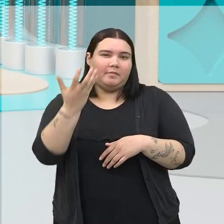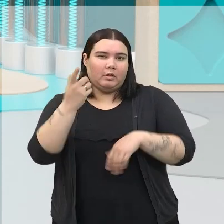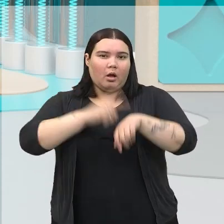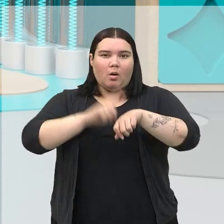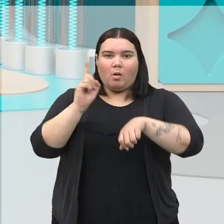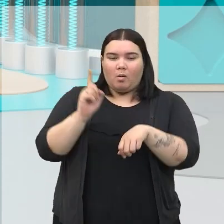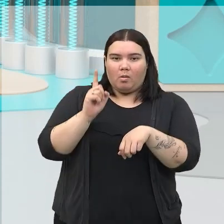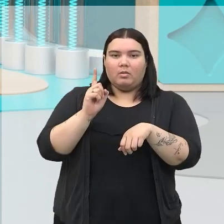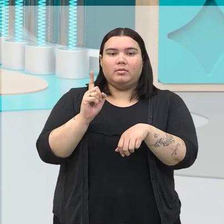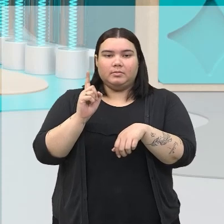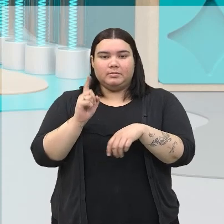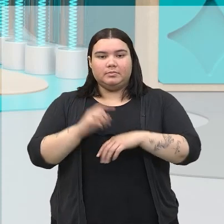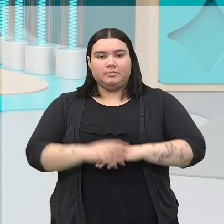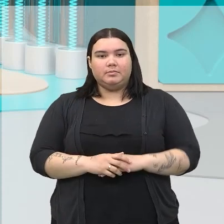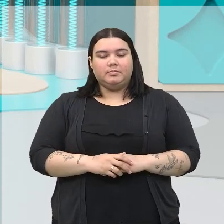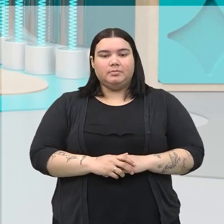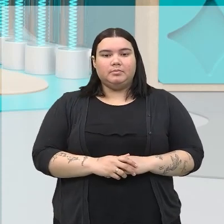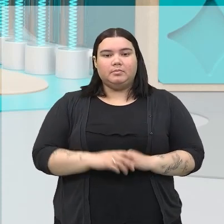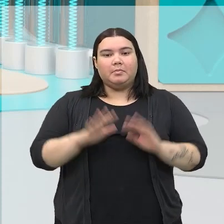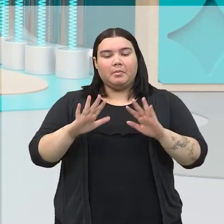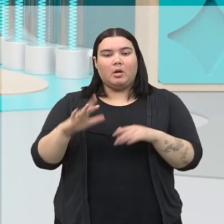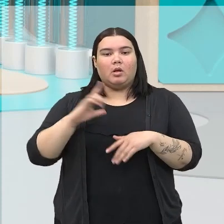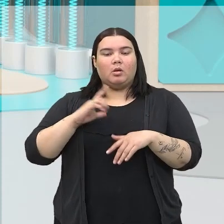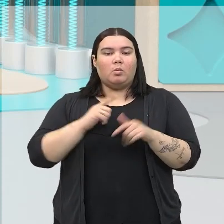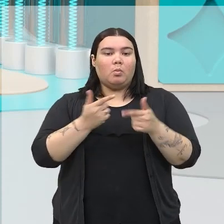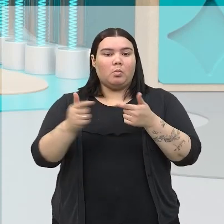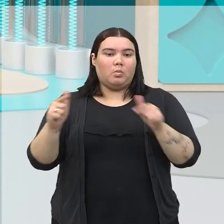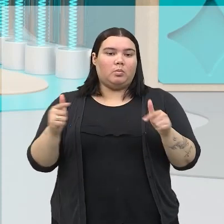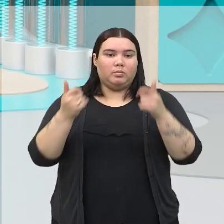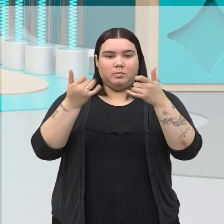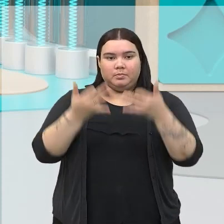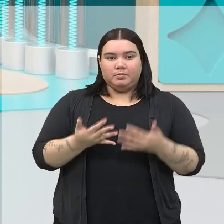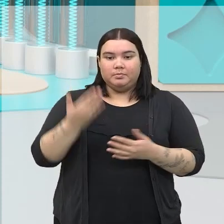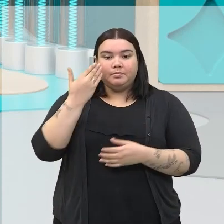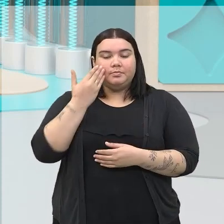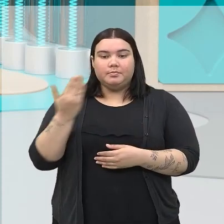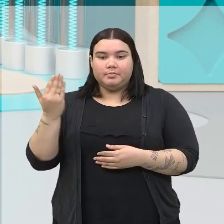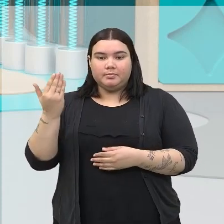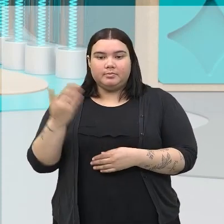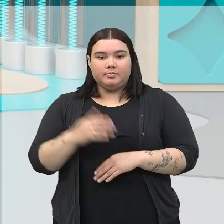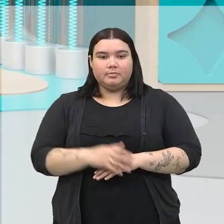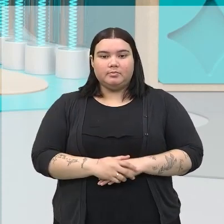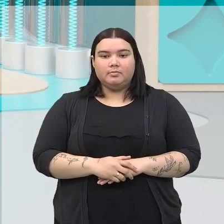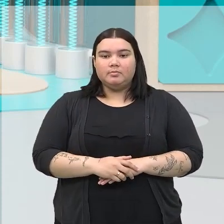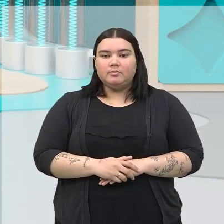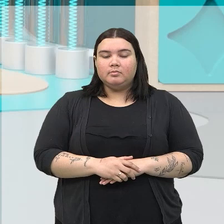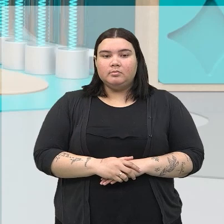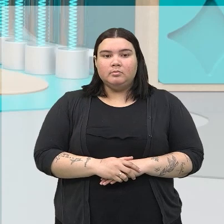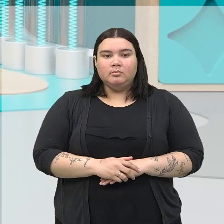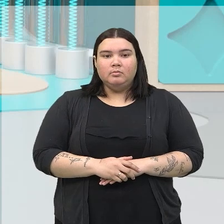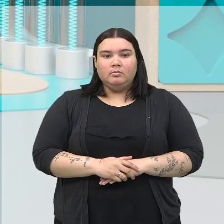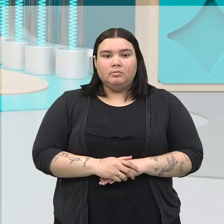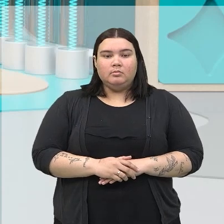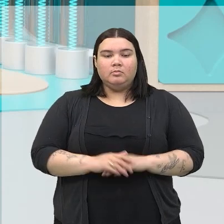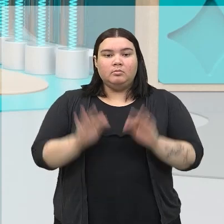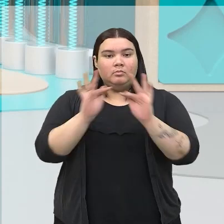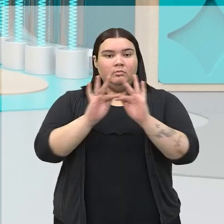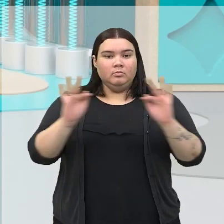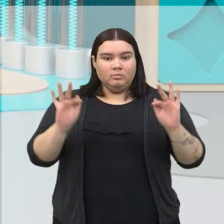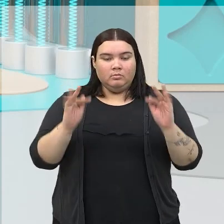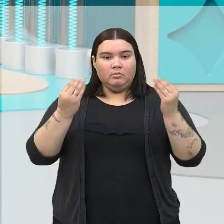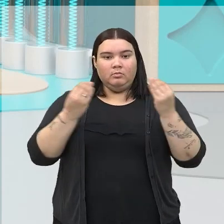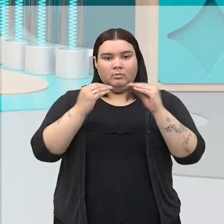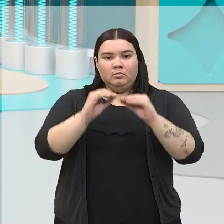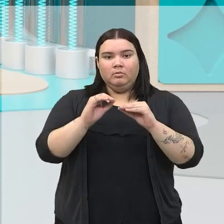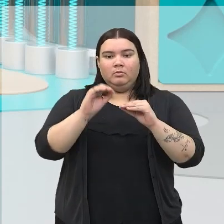incerteza e uma promessa. Mas temos mais situações e vamos ver agora. Usamos o auxiliar will para